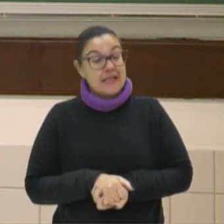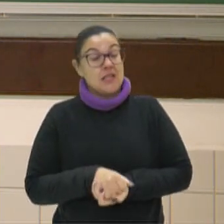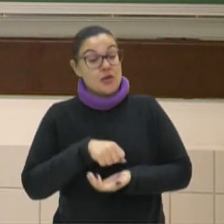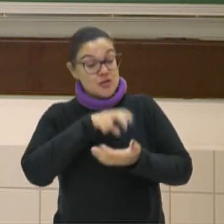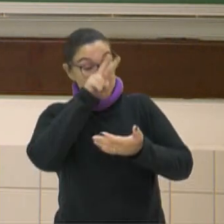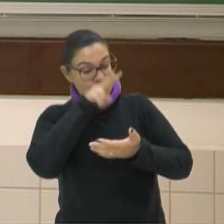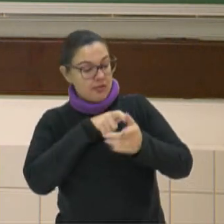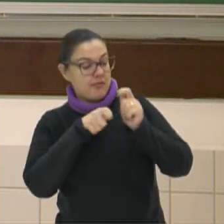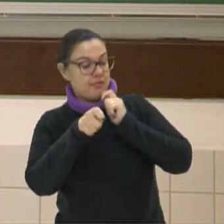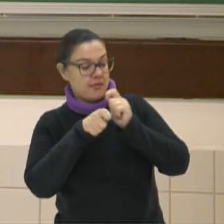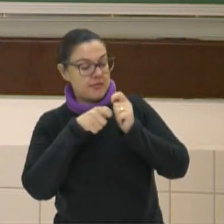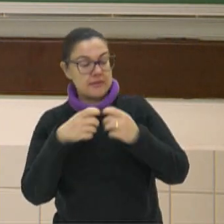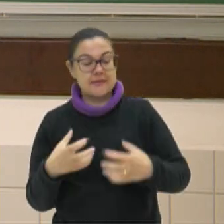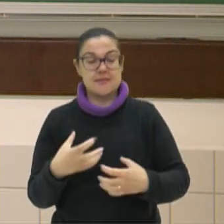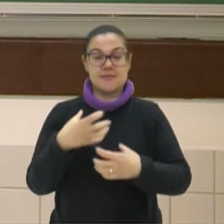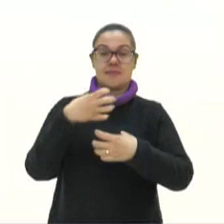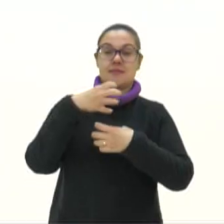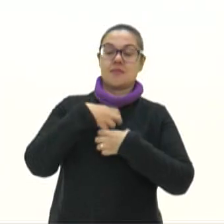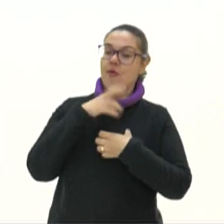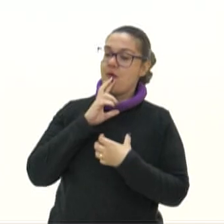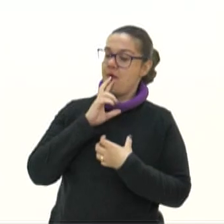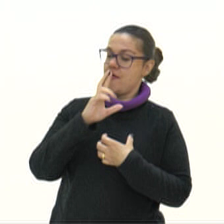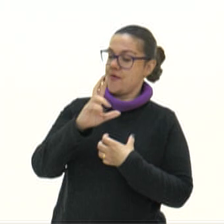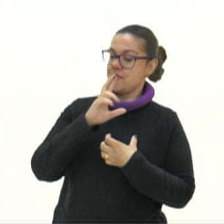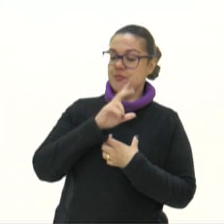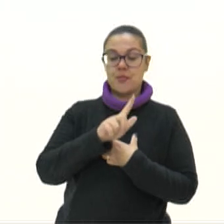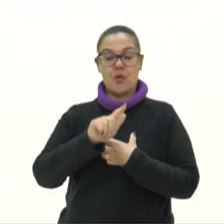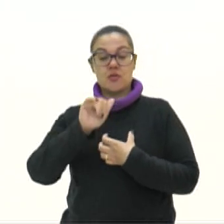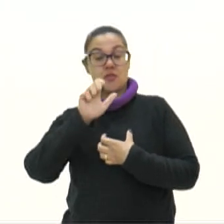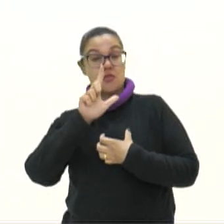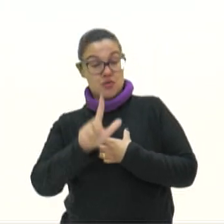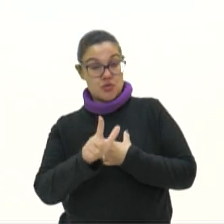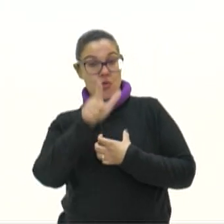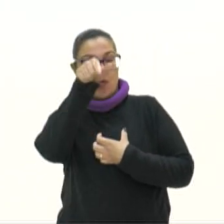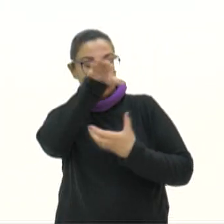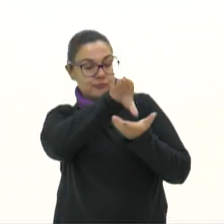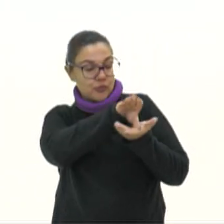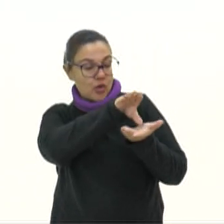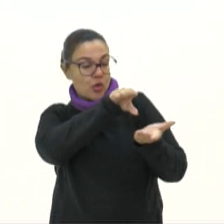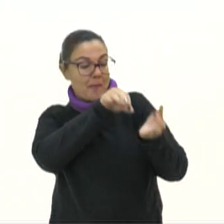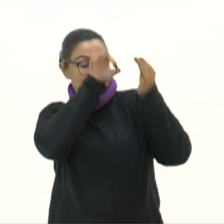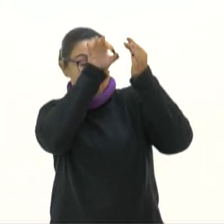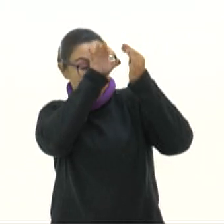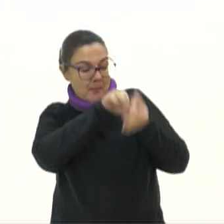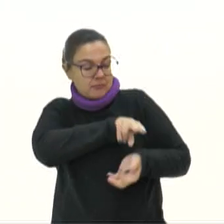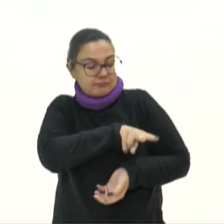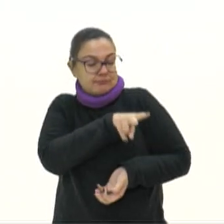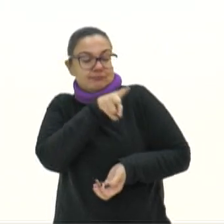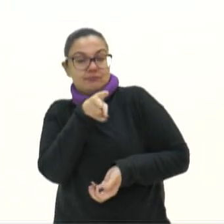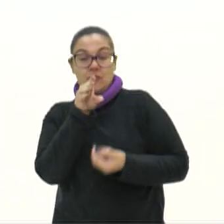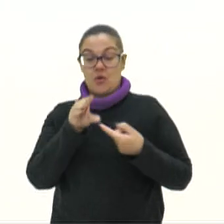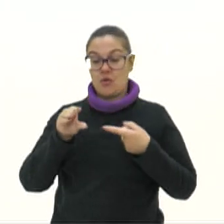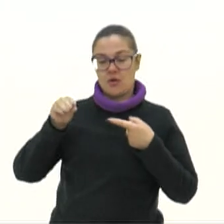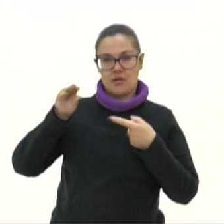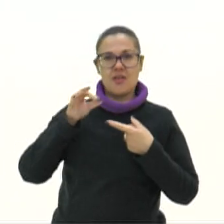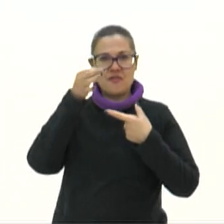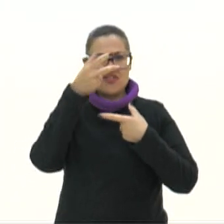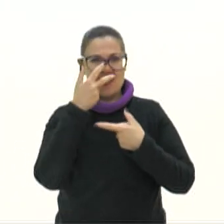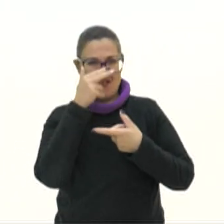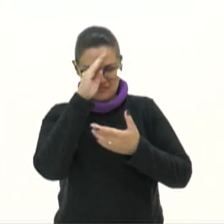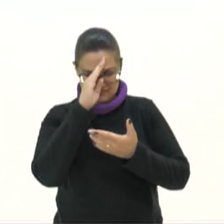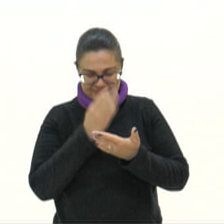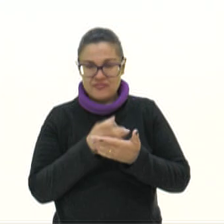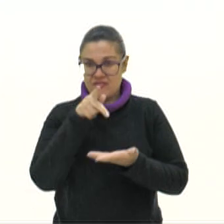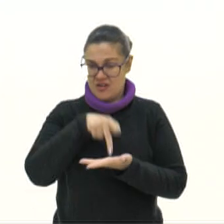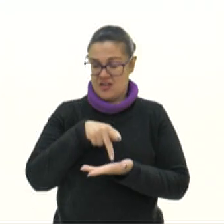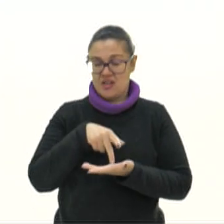lermos a entrevista, temos a sensação de que as respostas dadas por Gilberto Gil são a transcrição fiel da oralidade. Você acredita que essa